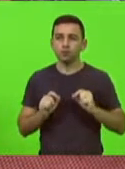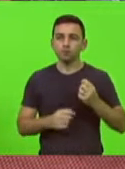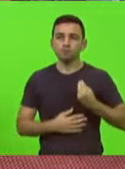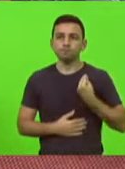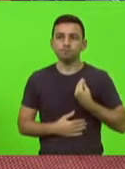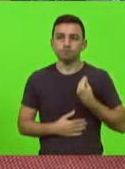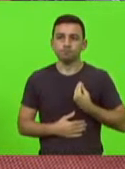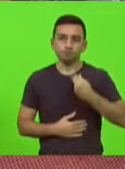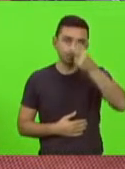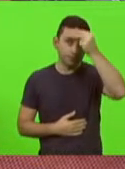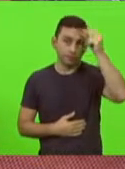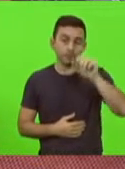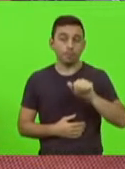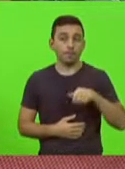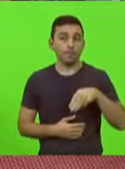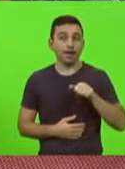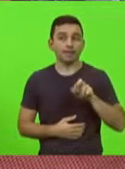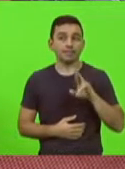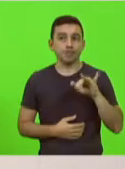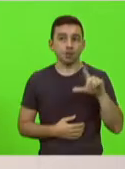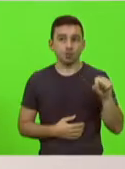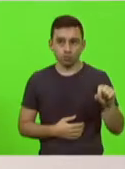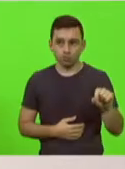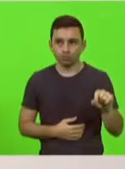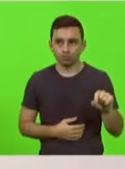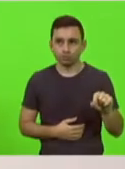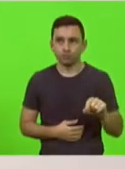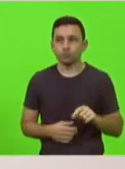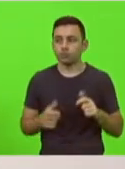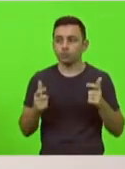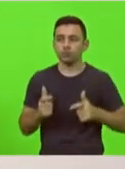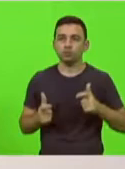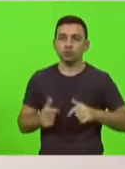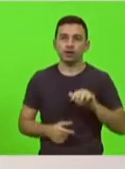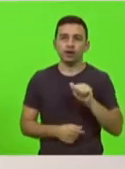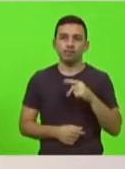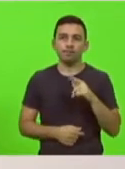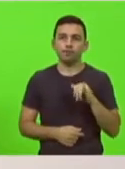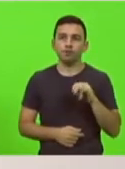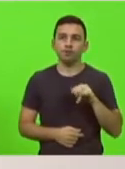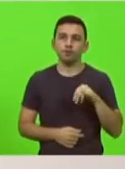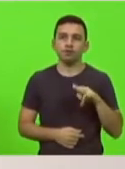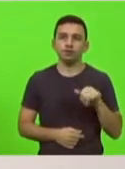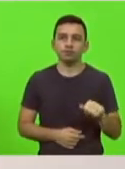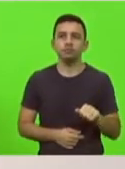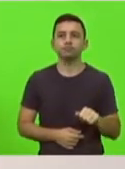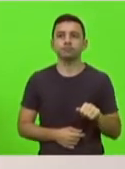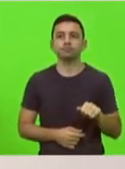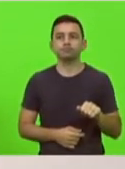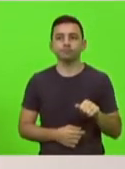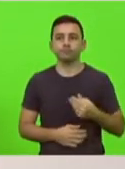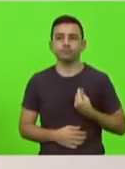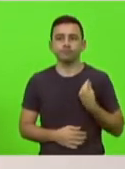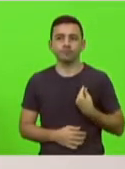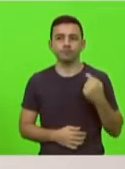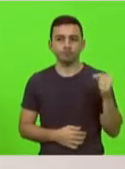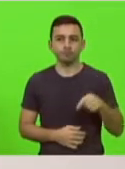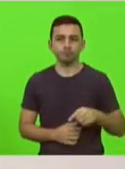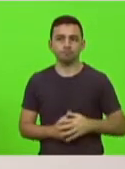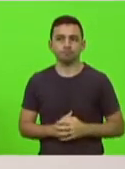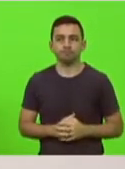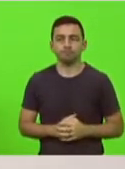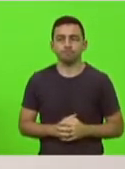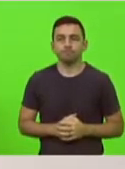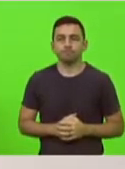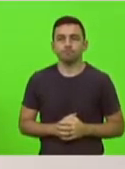do prefeito Marcelo de Apiúna, que nos honra aqui com a sua presença no plenário desta casa.